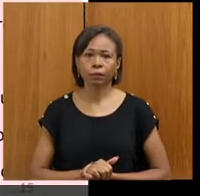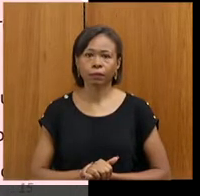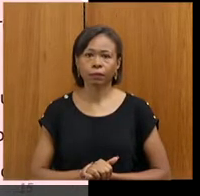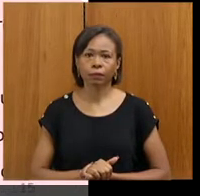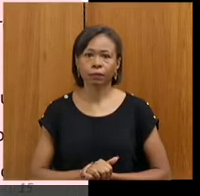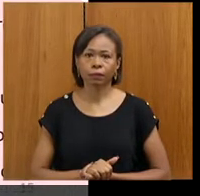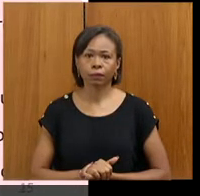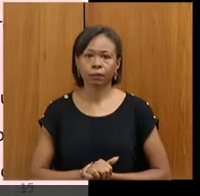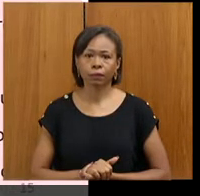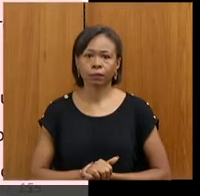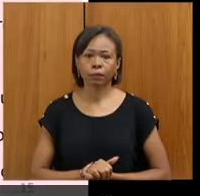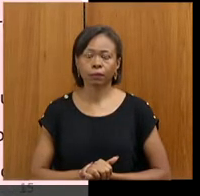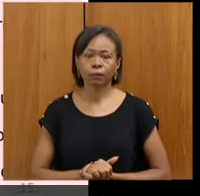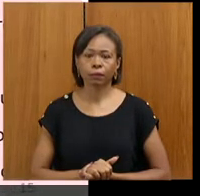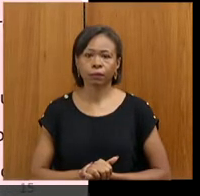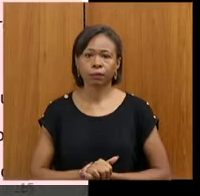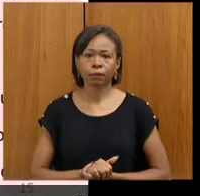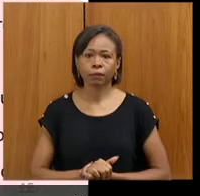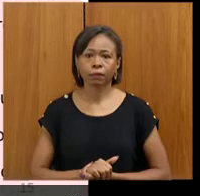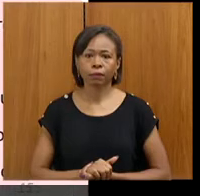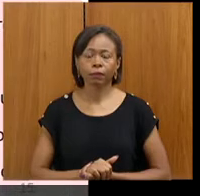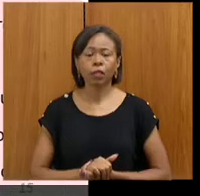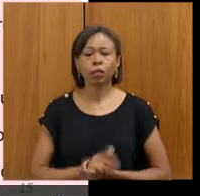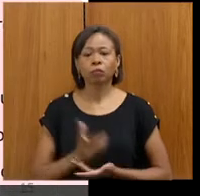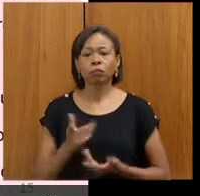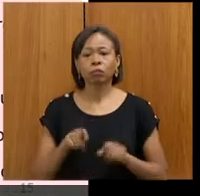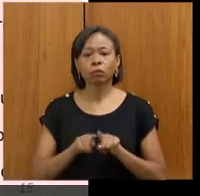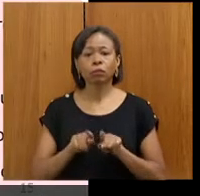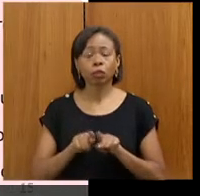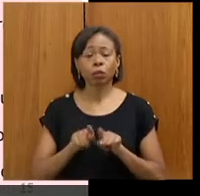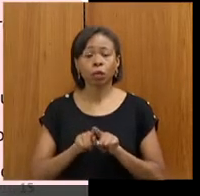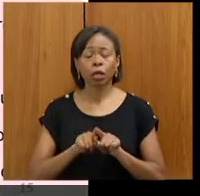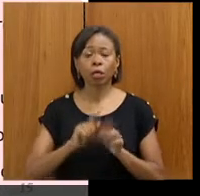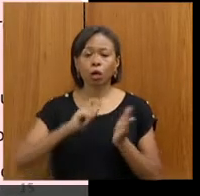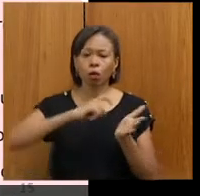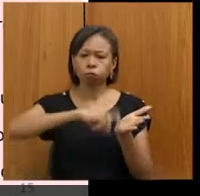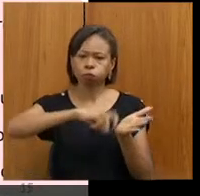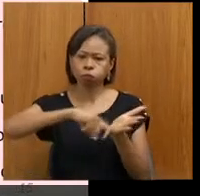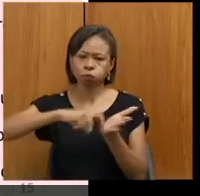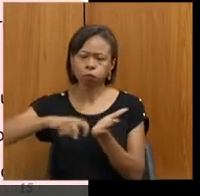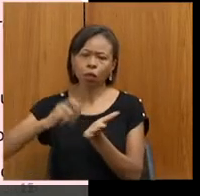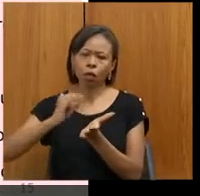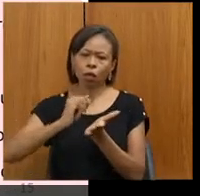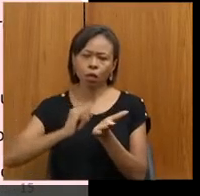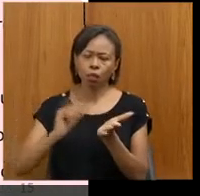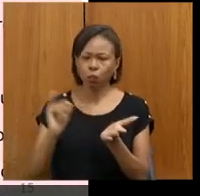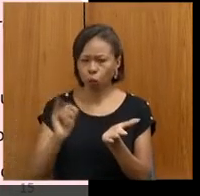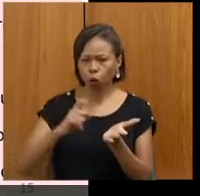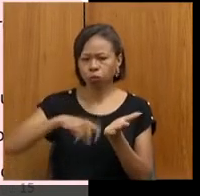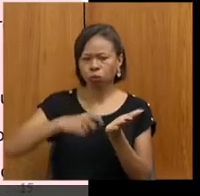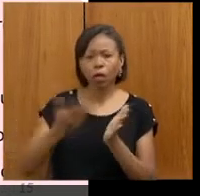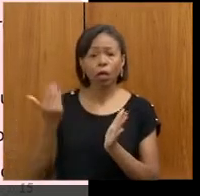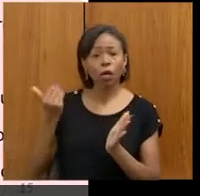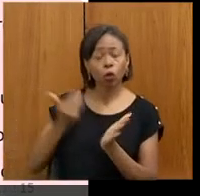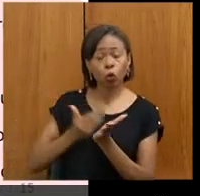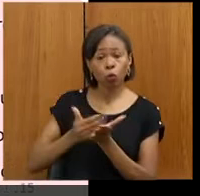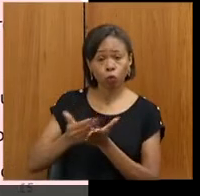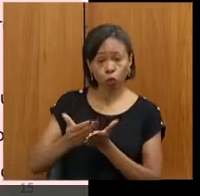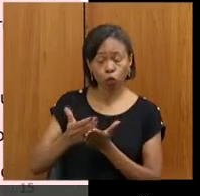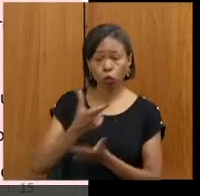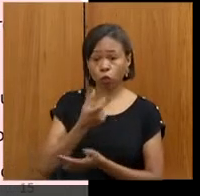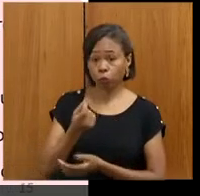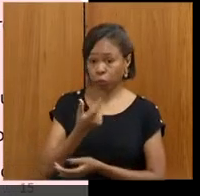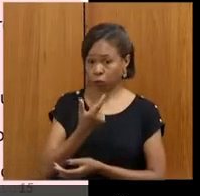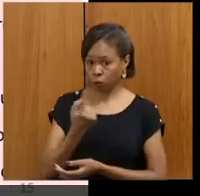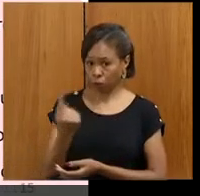nós ver o trabalho de simplificação tributária que iniciou lá em 2020 tá tendo reflexo agora o ano